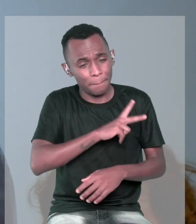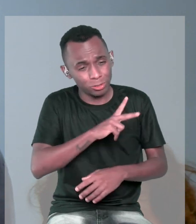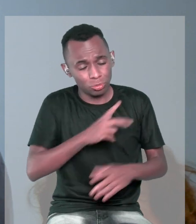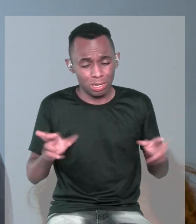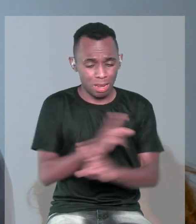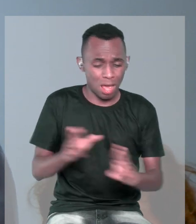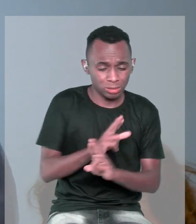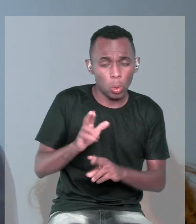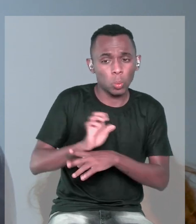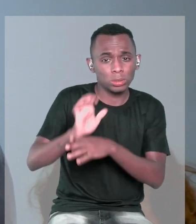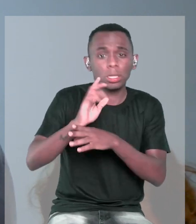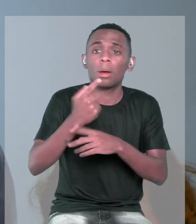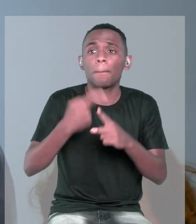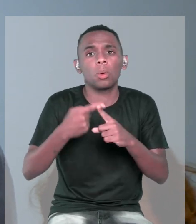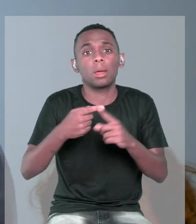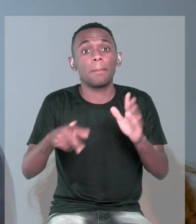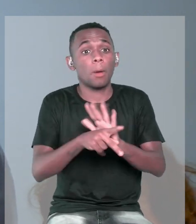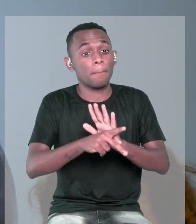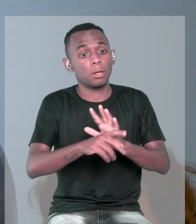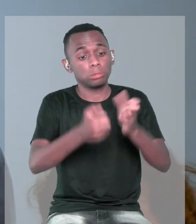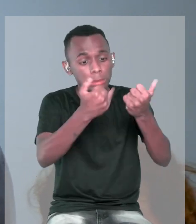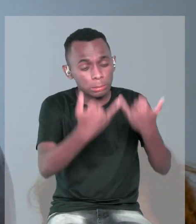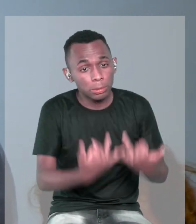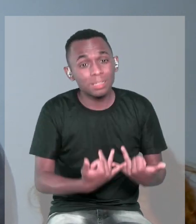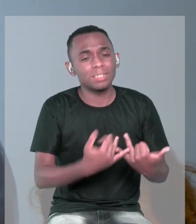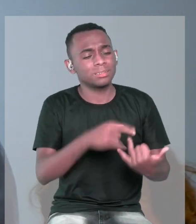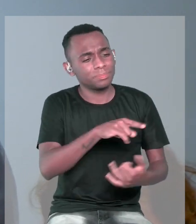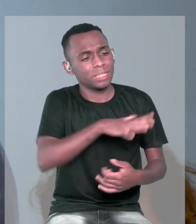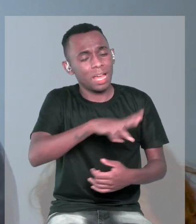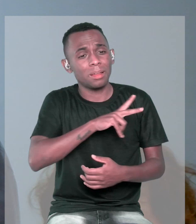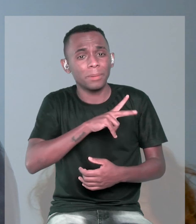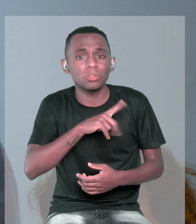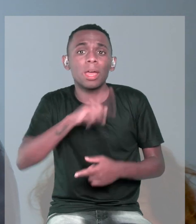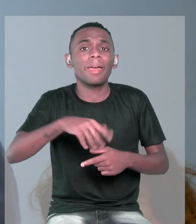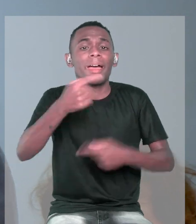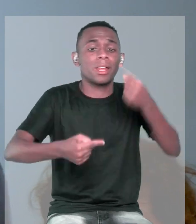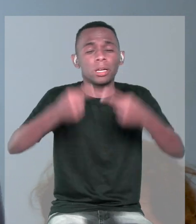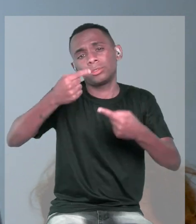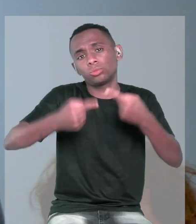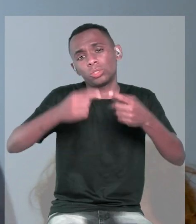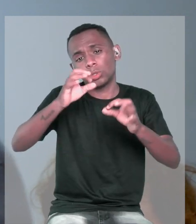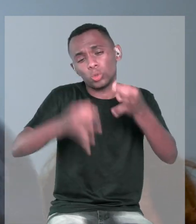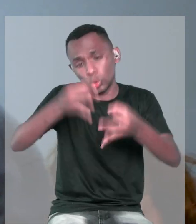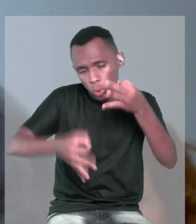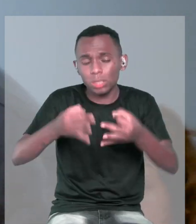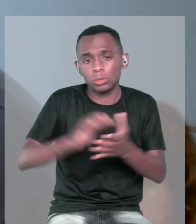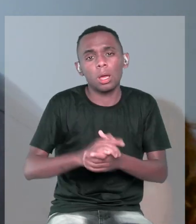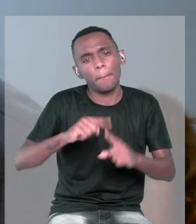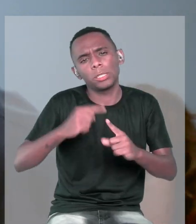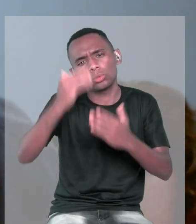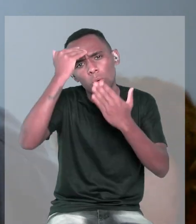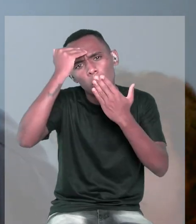debate sobre o estatuto da propriedade é essencialmente um debate jurídico no mundo moderno, né? É mais ou menos nessa direção, mas